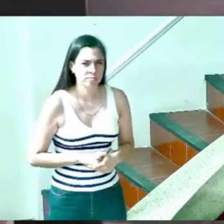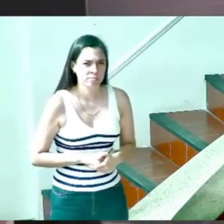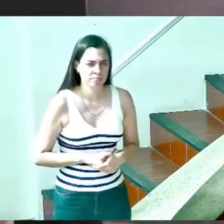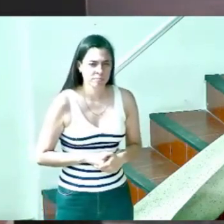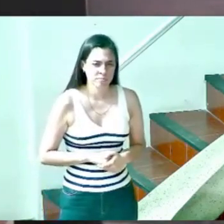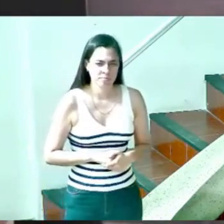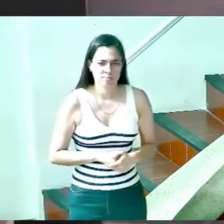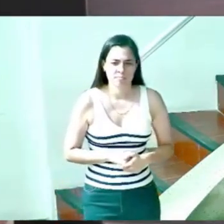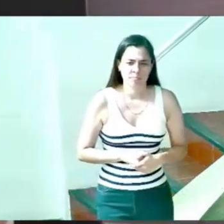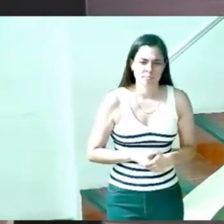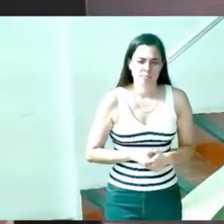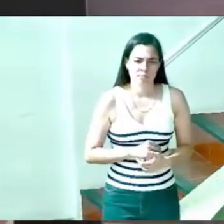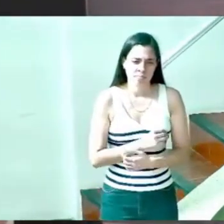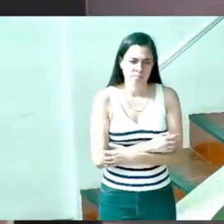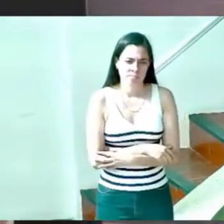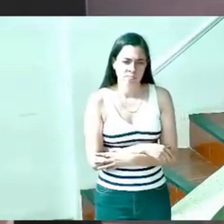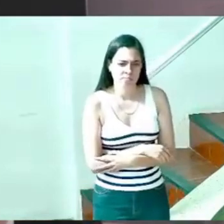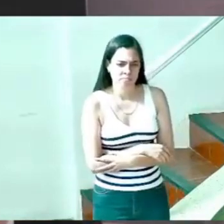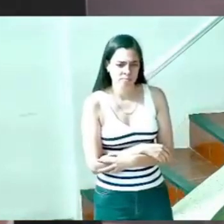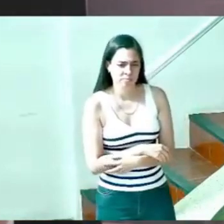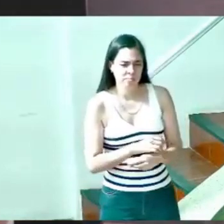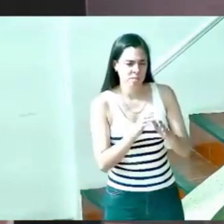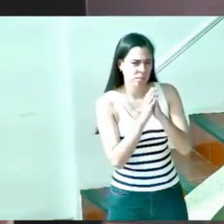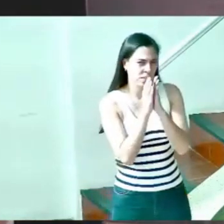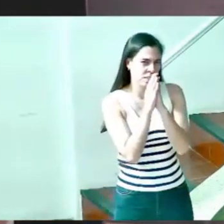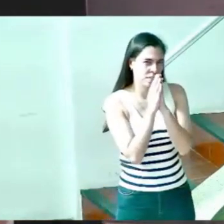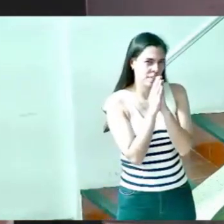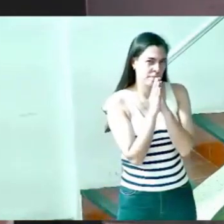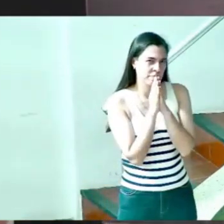que ao orar esta oração,